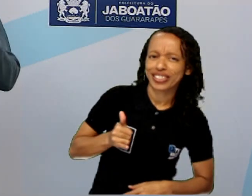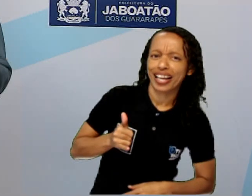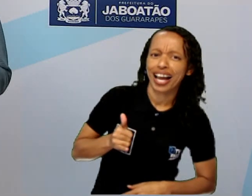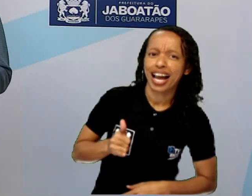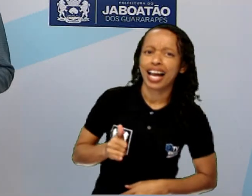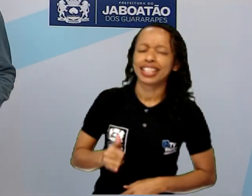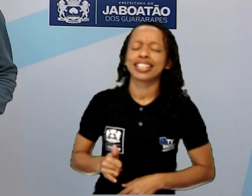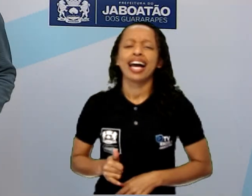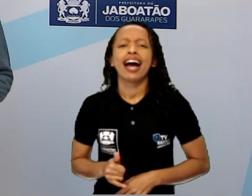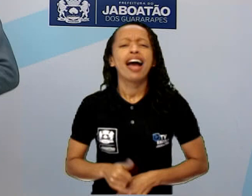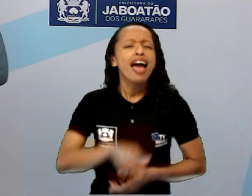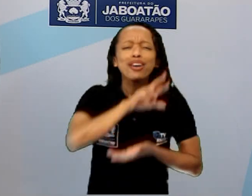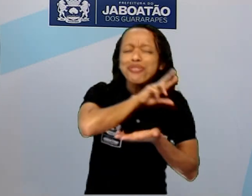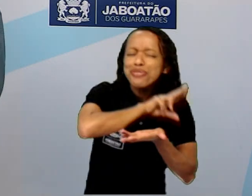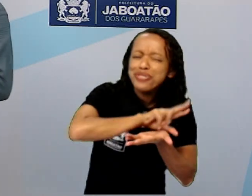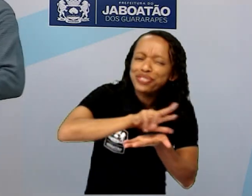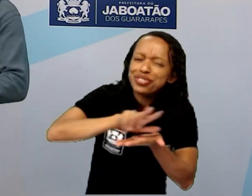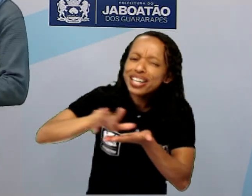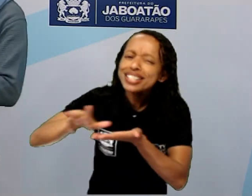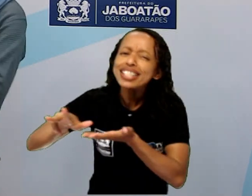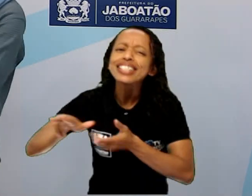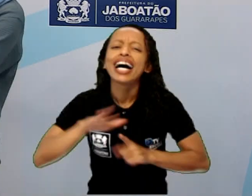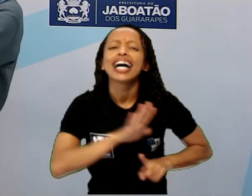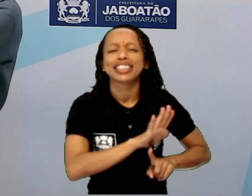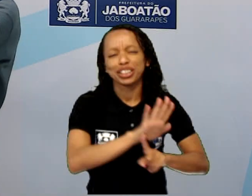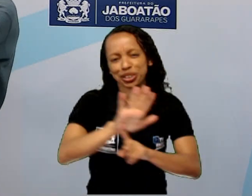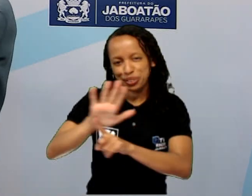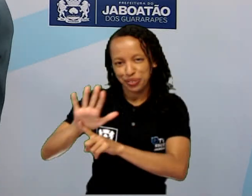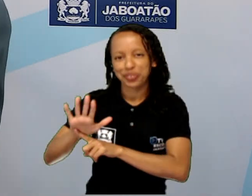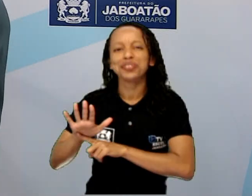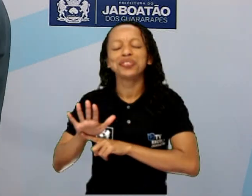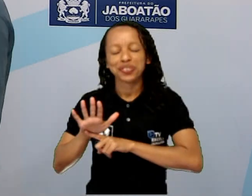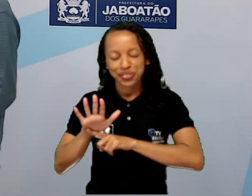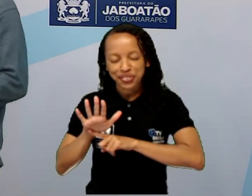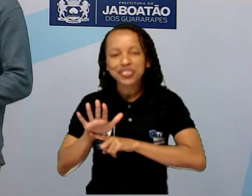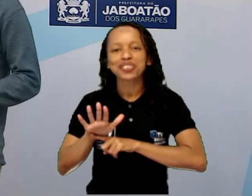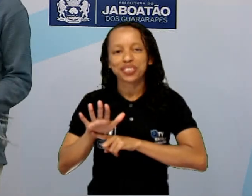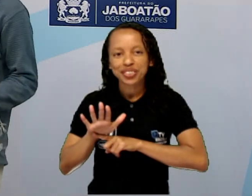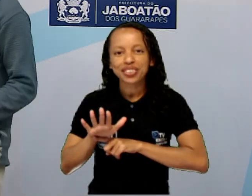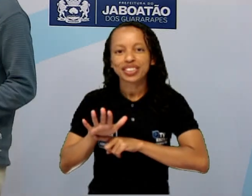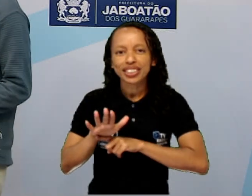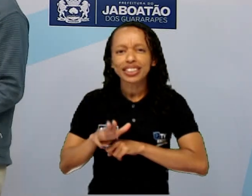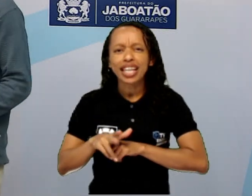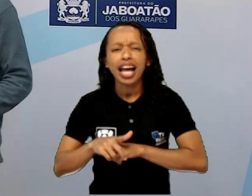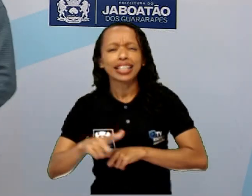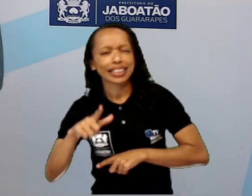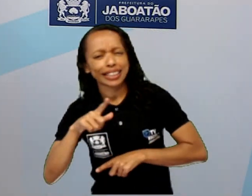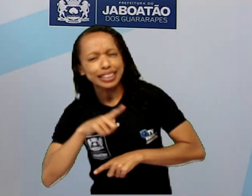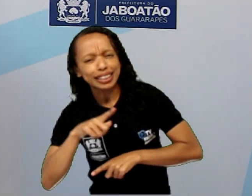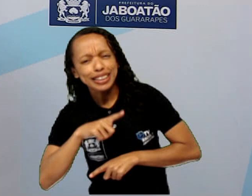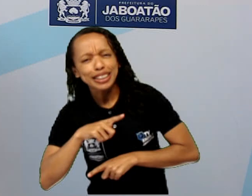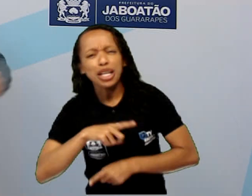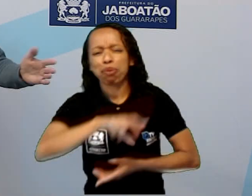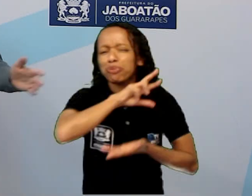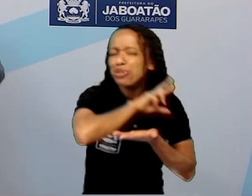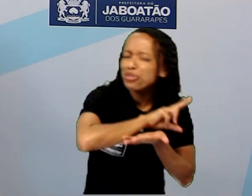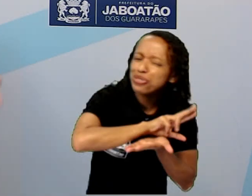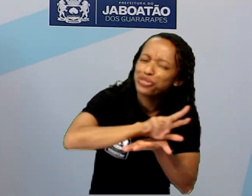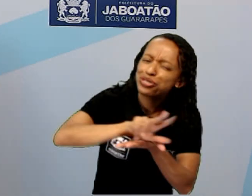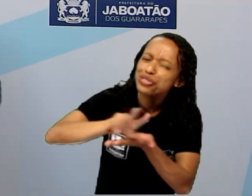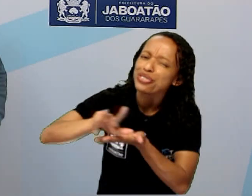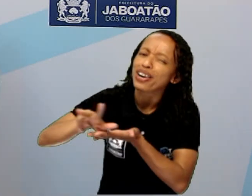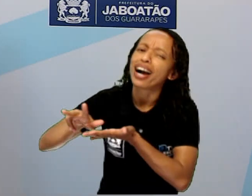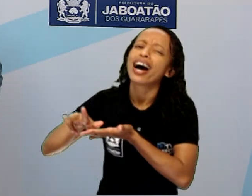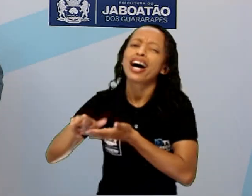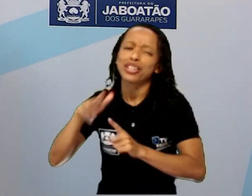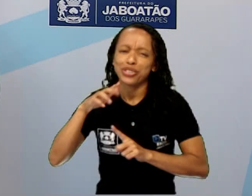de manifestações. E aí a gente vai, se a gente for puxar isso aqui, vai dar muito mais coisa, né? Porque artesanato tem várias categorias